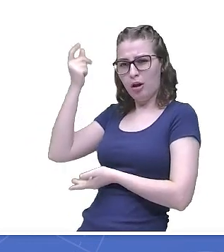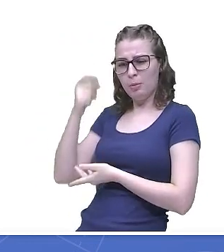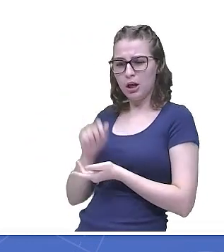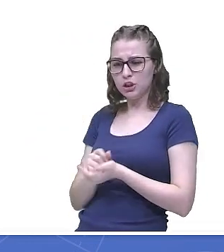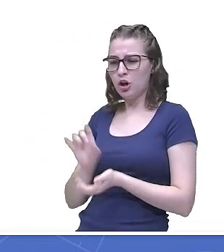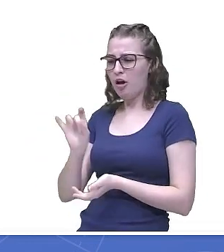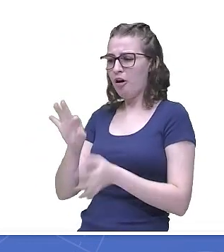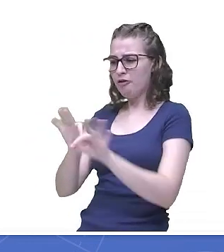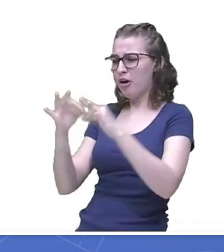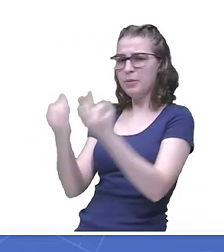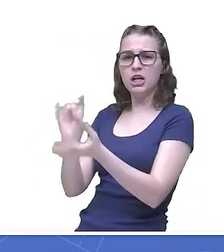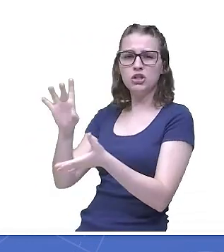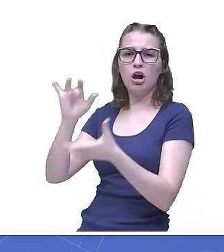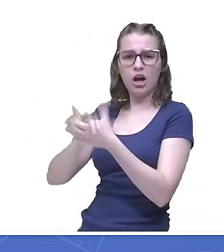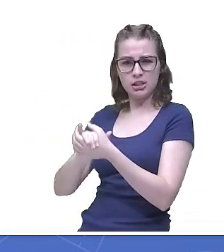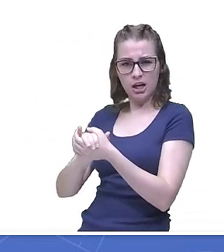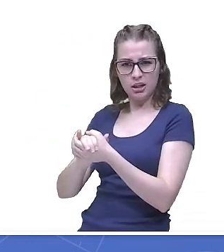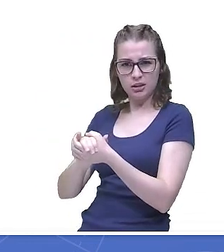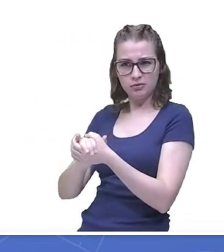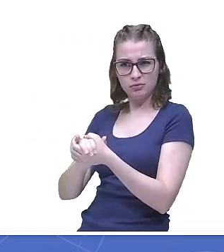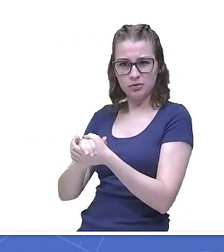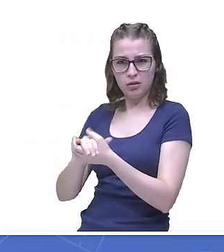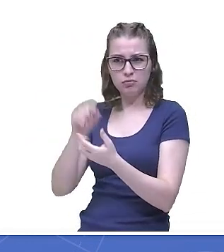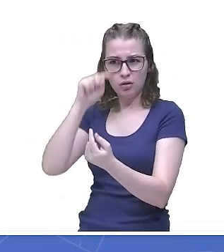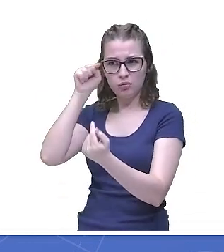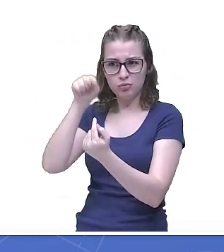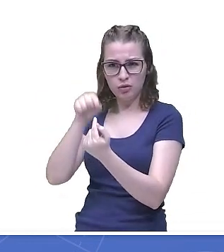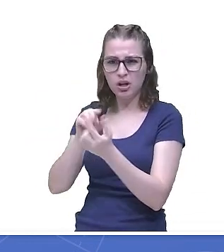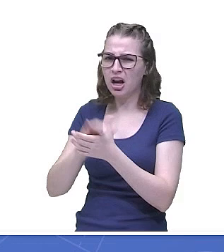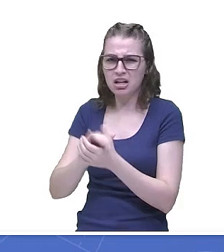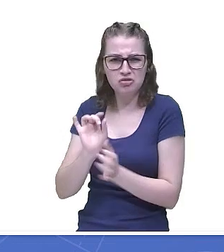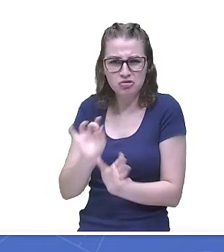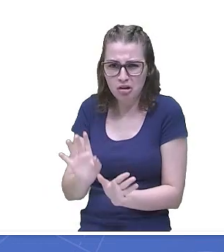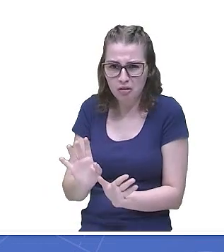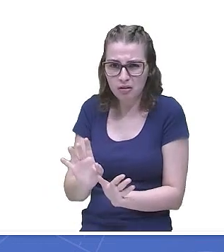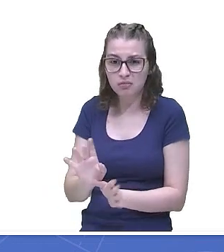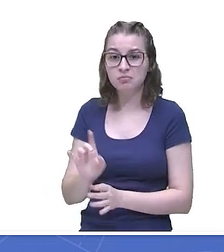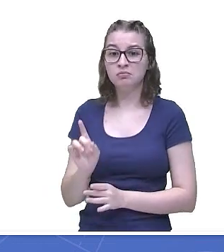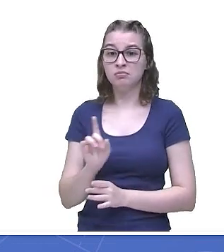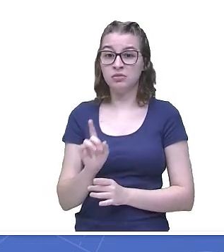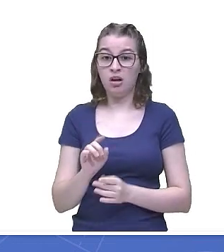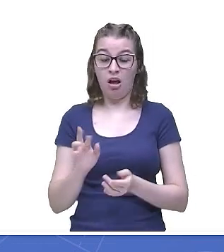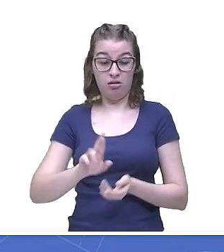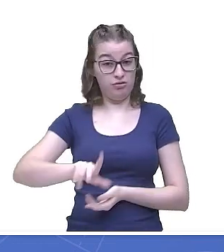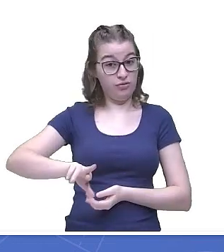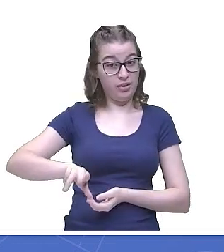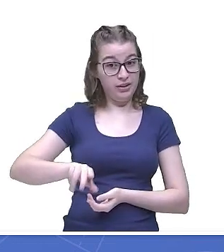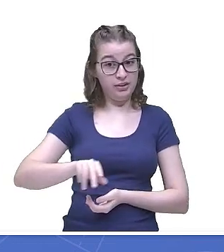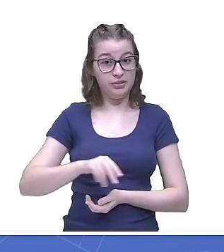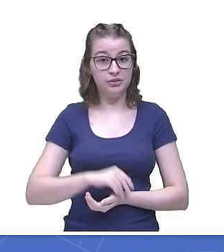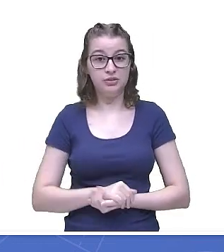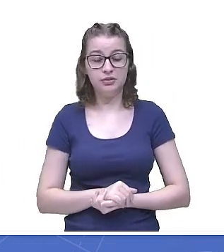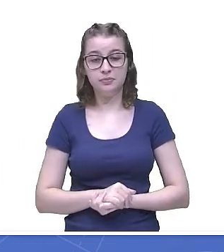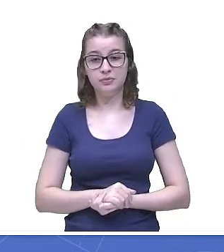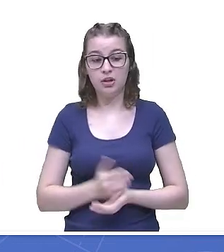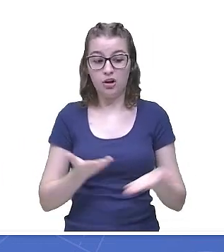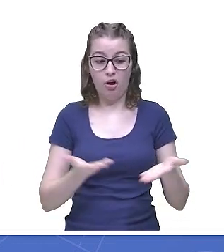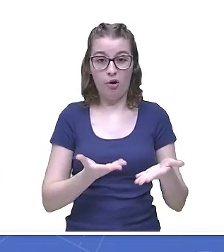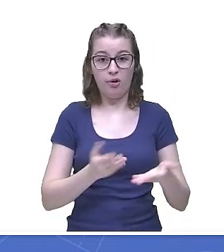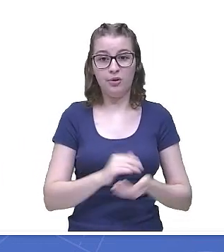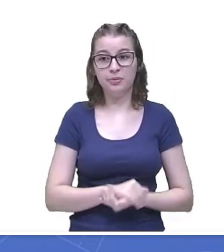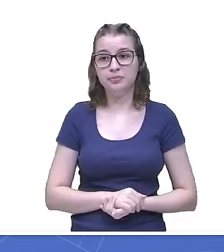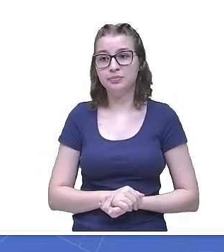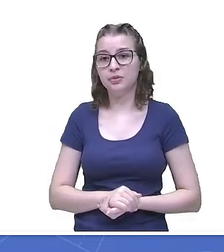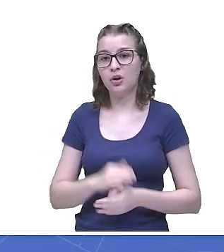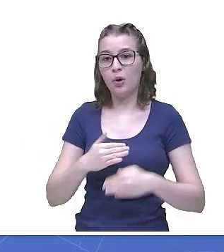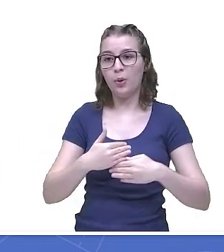eram reconhecida se passasse pelo matrimônio, né? A Constituição